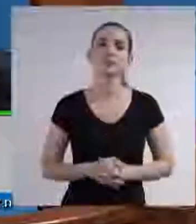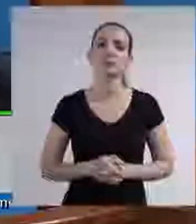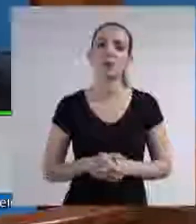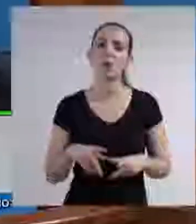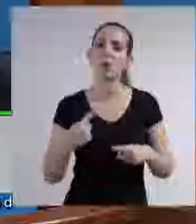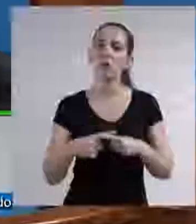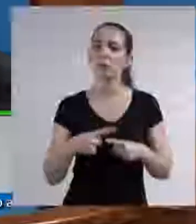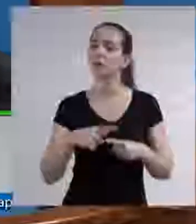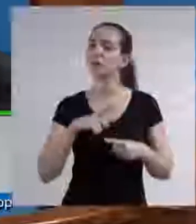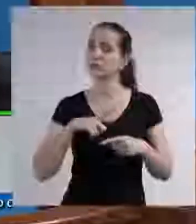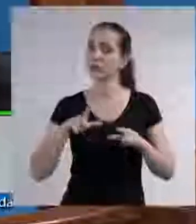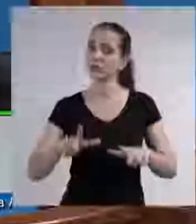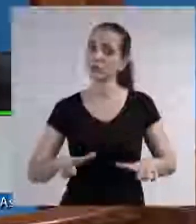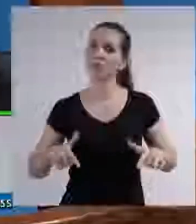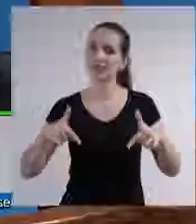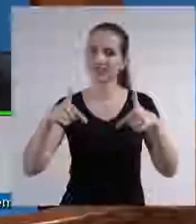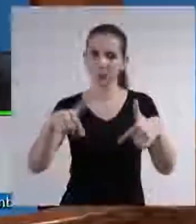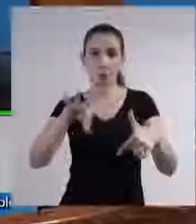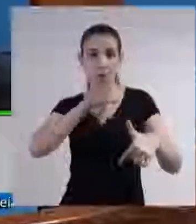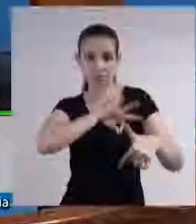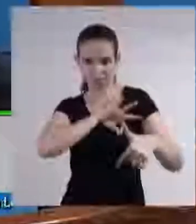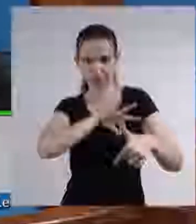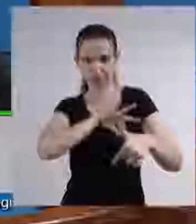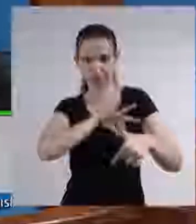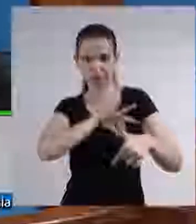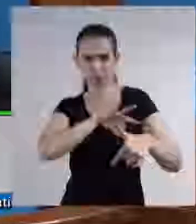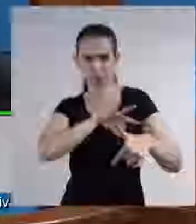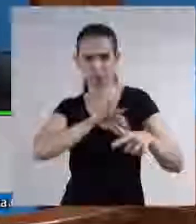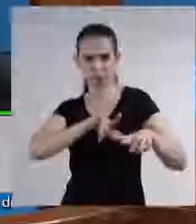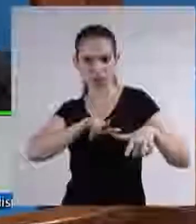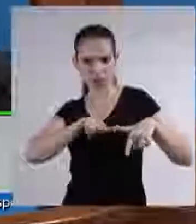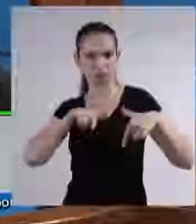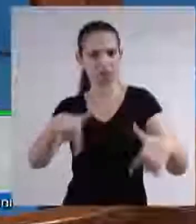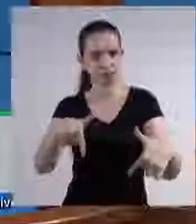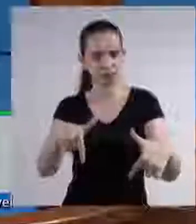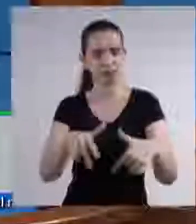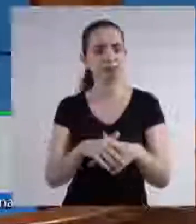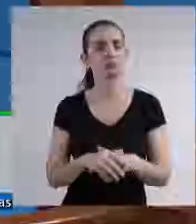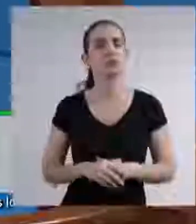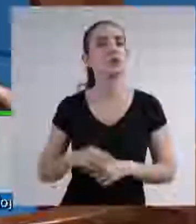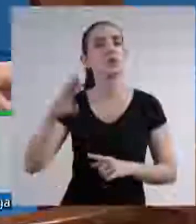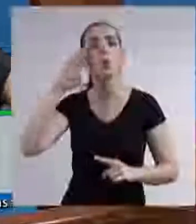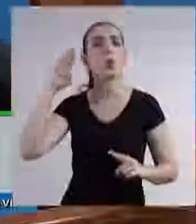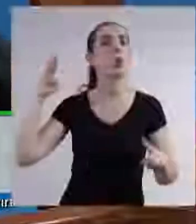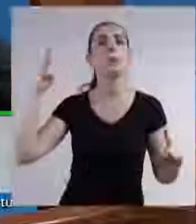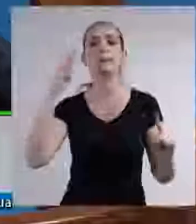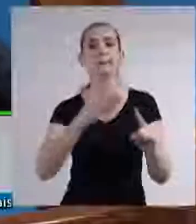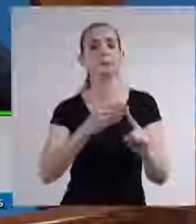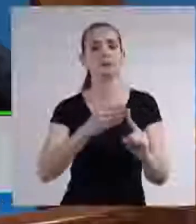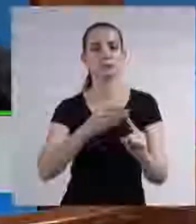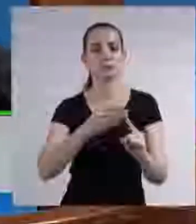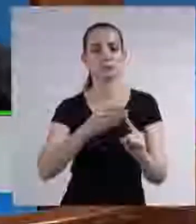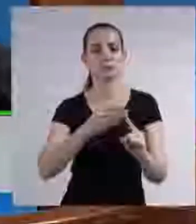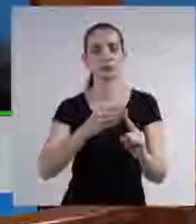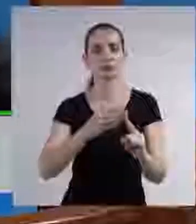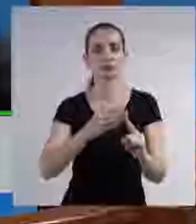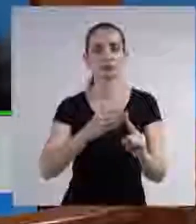uma ação policial com o objetivo de